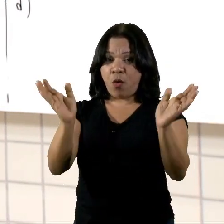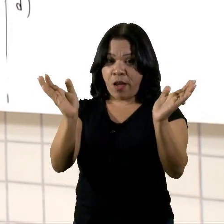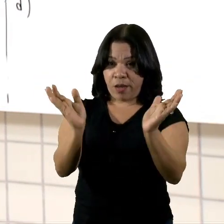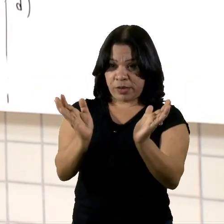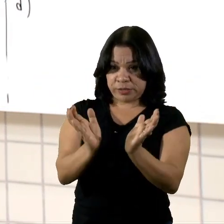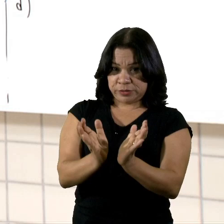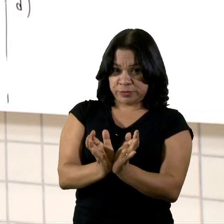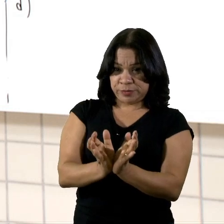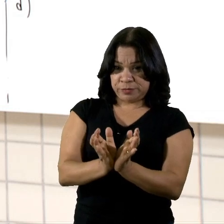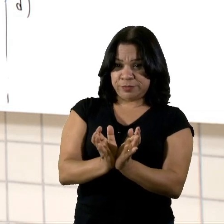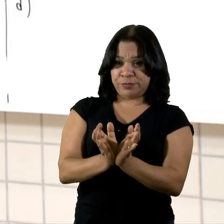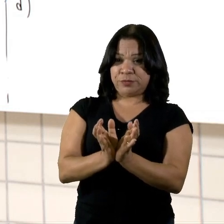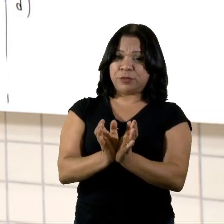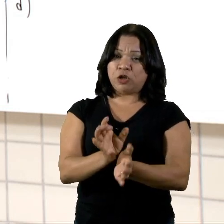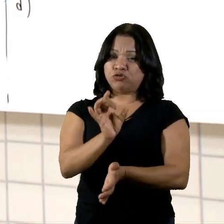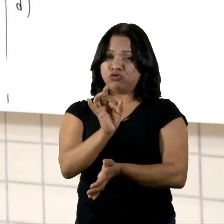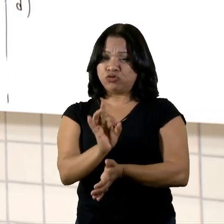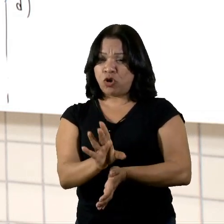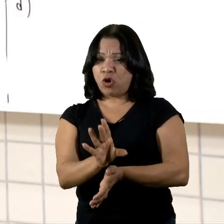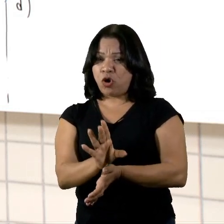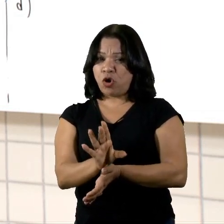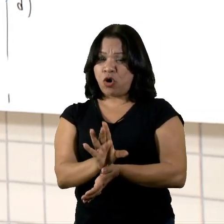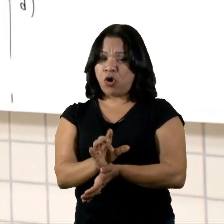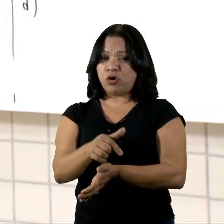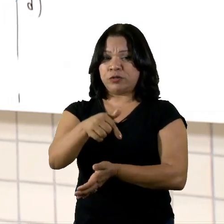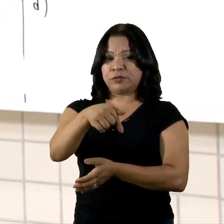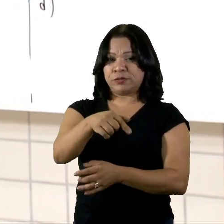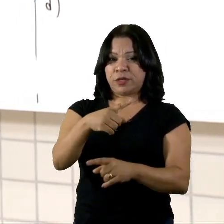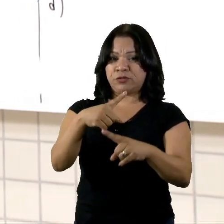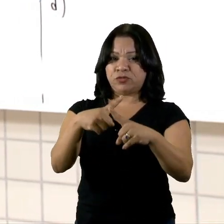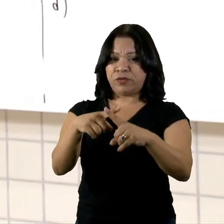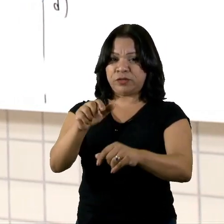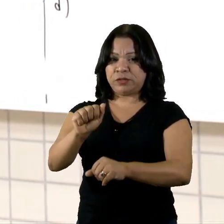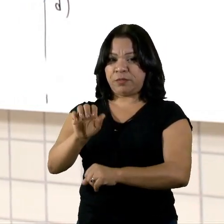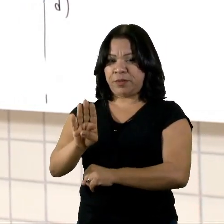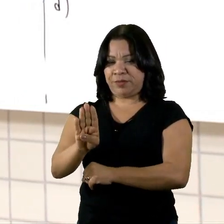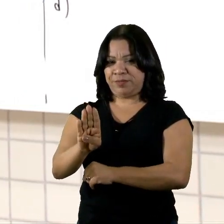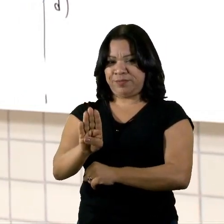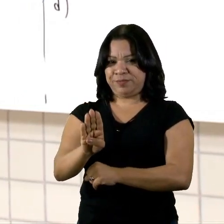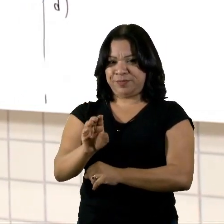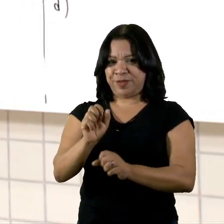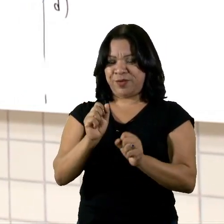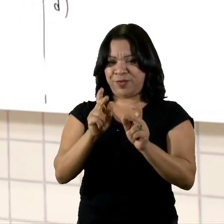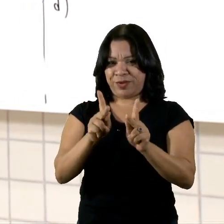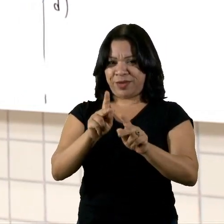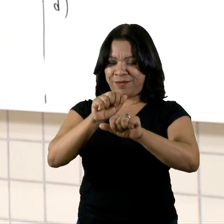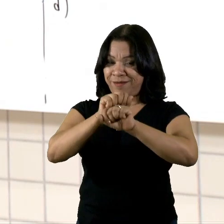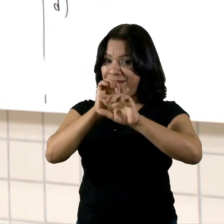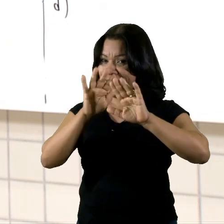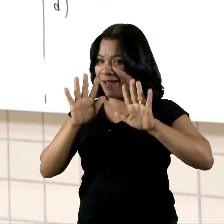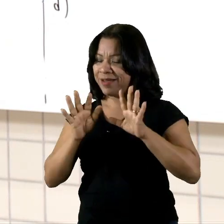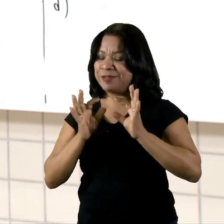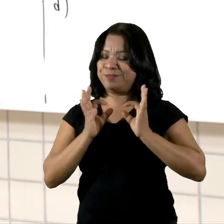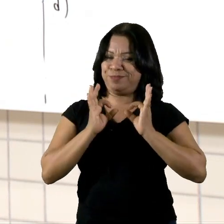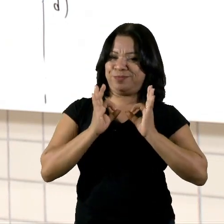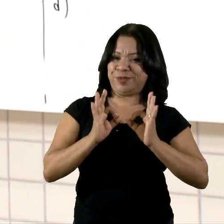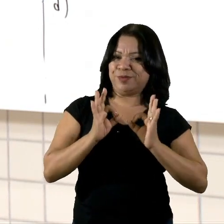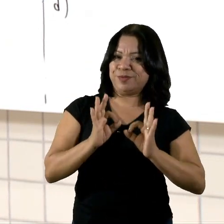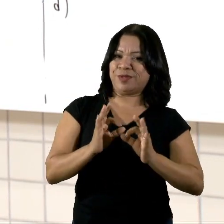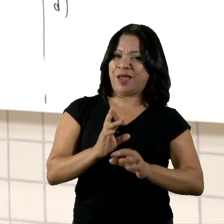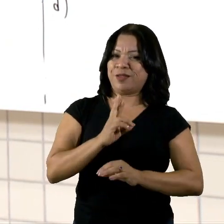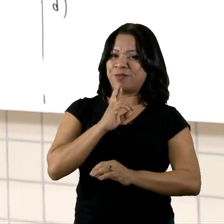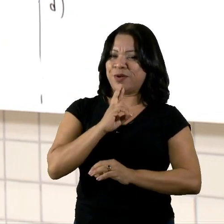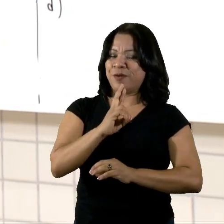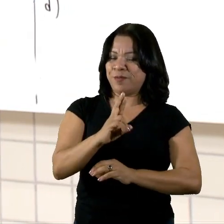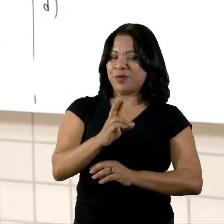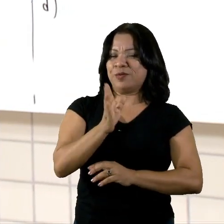expressão algébrica é somente 7 vezes AB. Tá ok? Claro que deu certo com a resposta que você